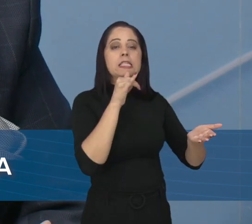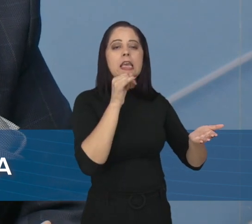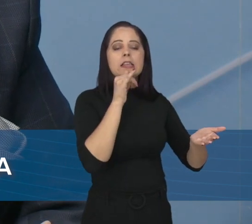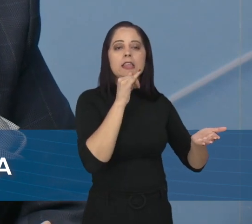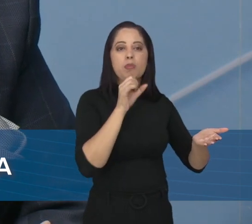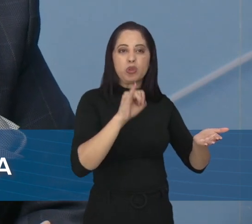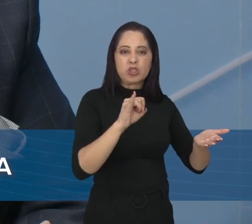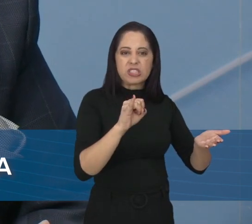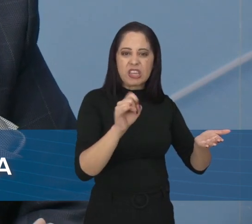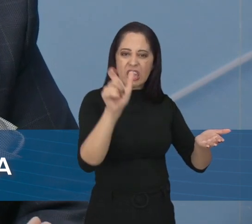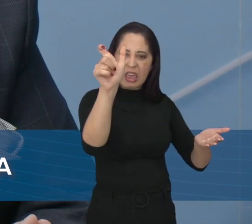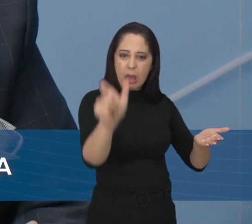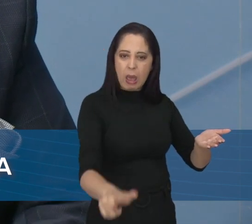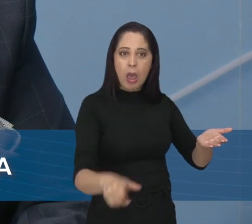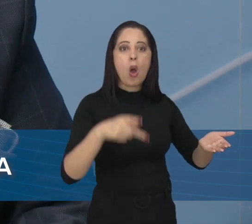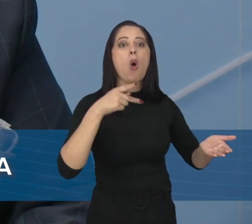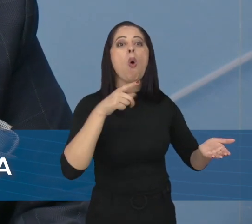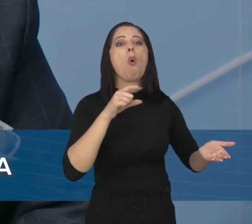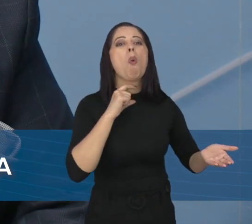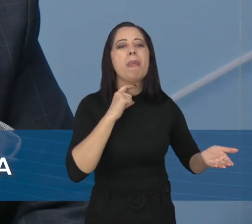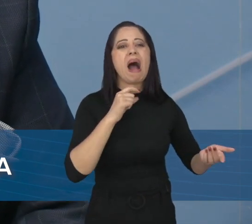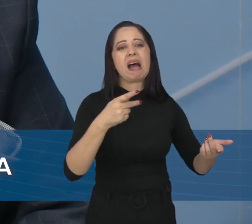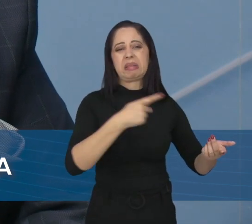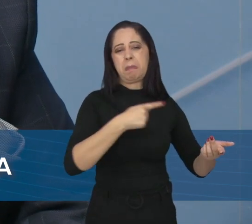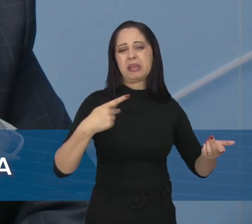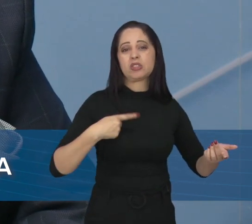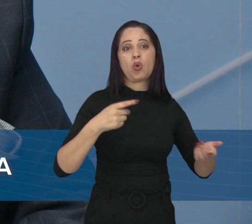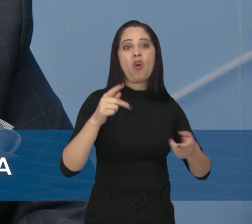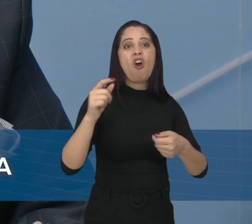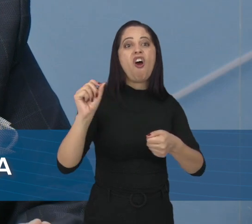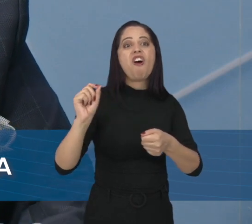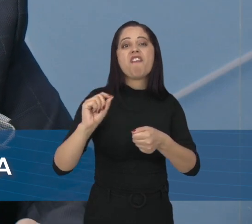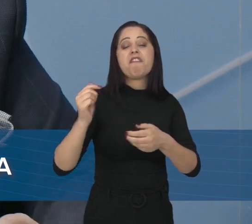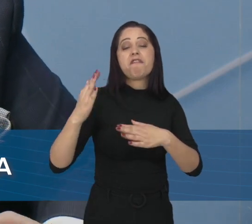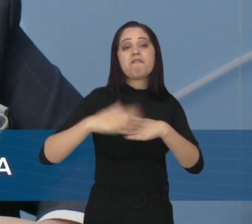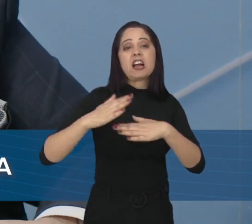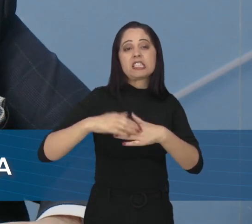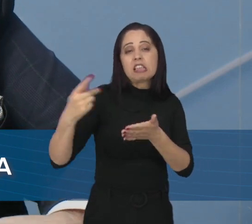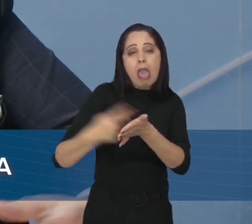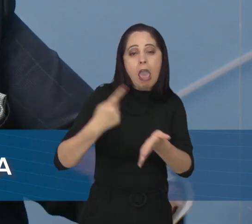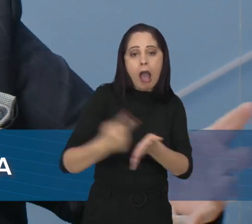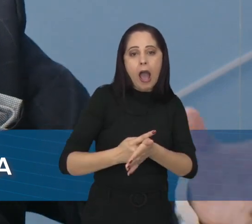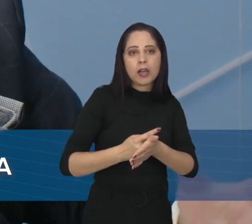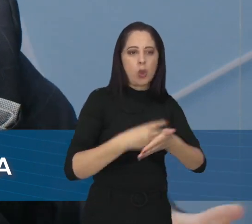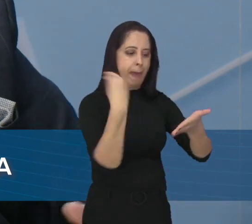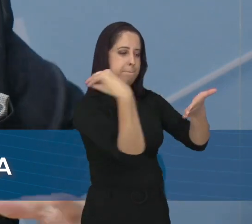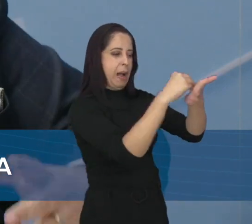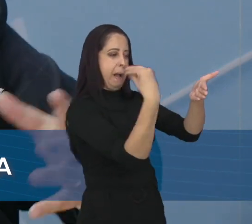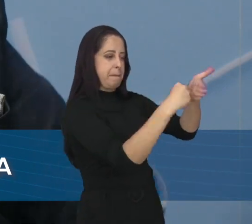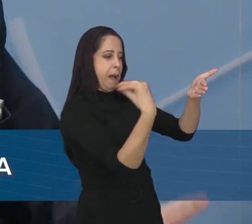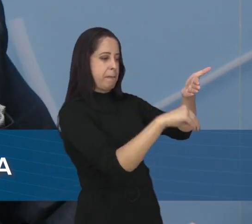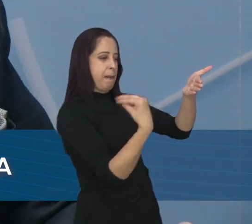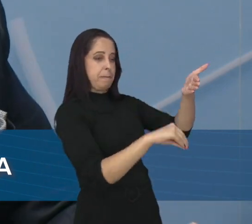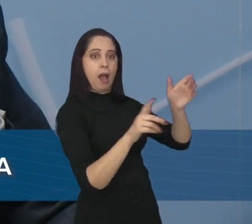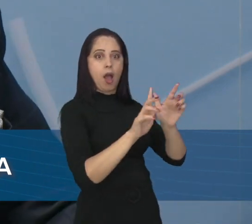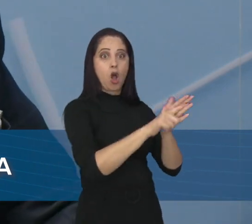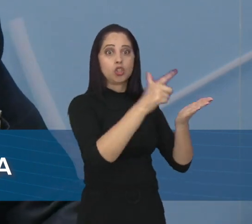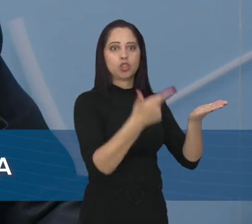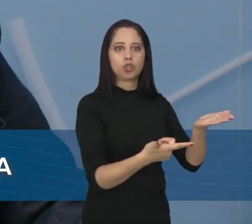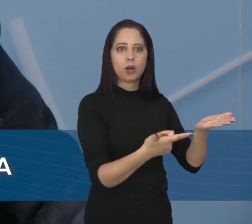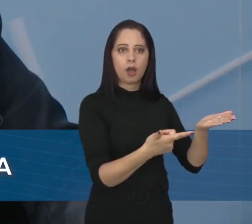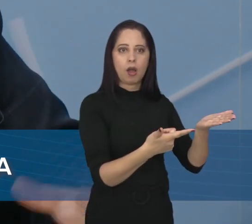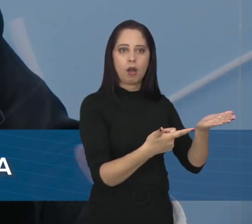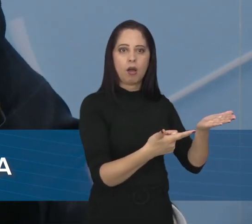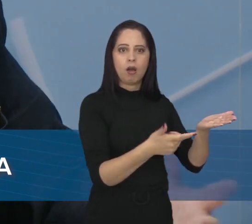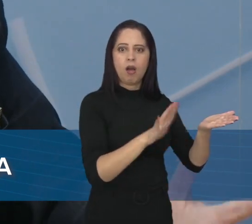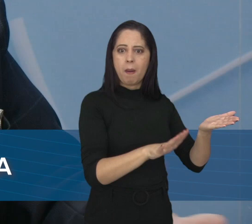falho. Há muito mais páginas de jornal para isso do que aqueles milhares, centenas de milhares no